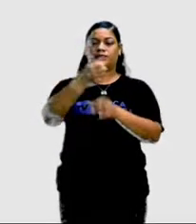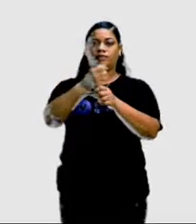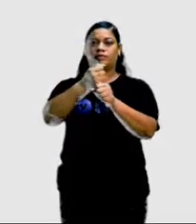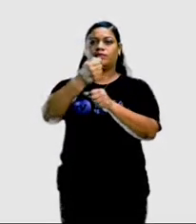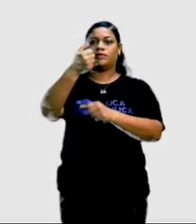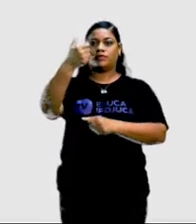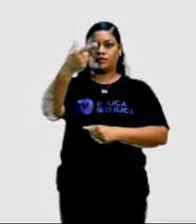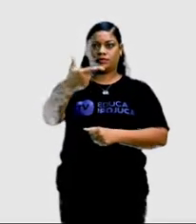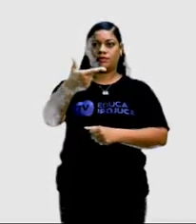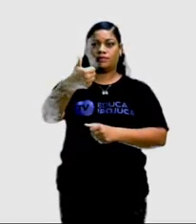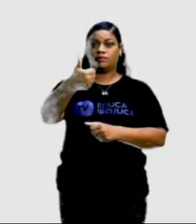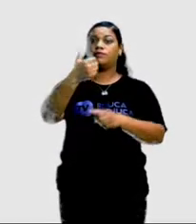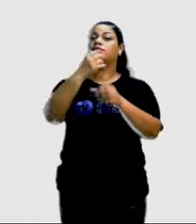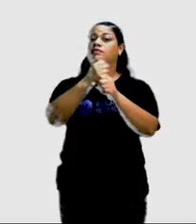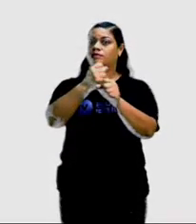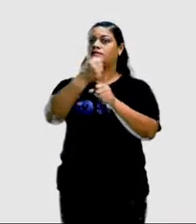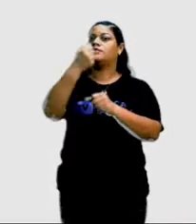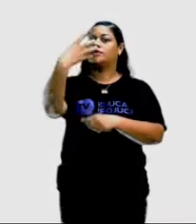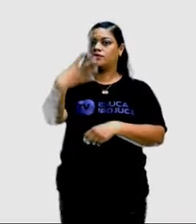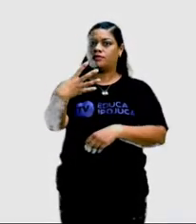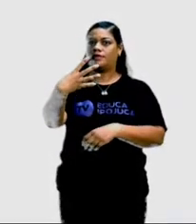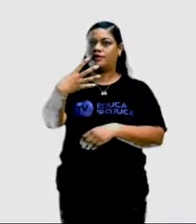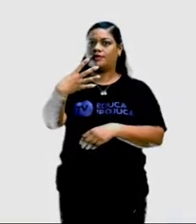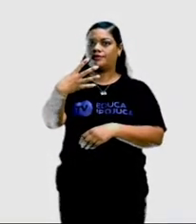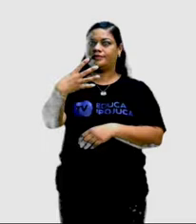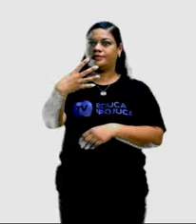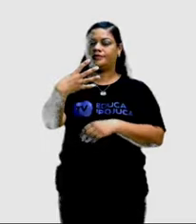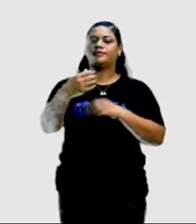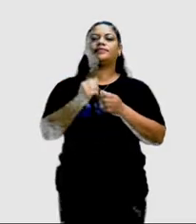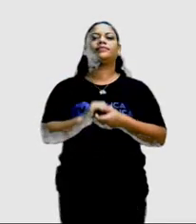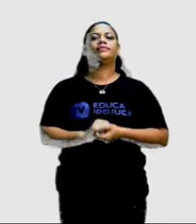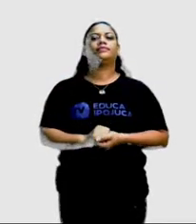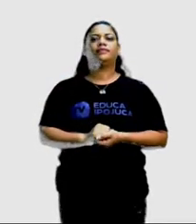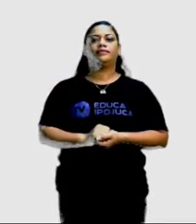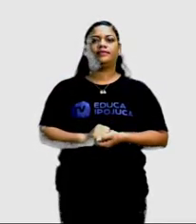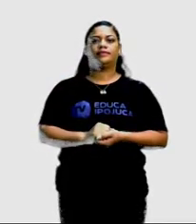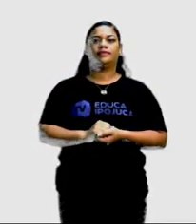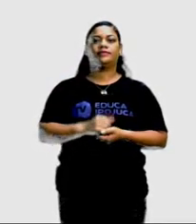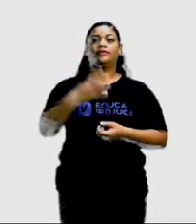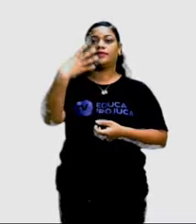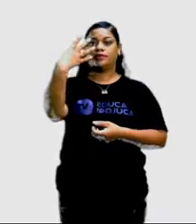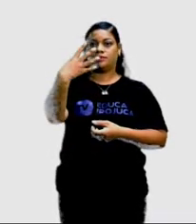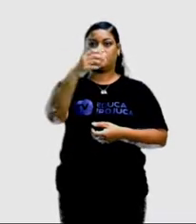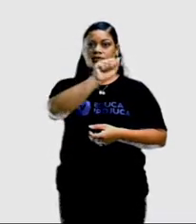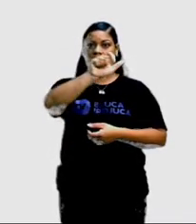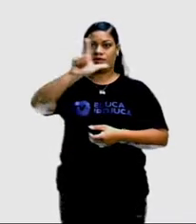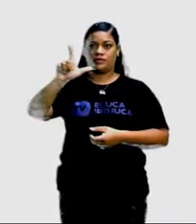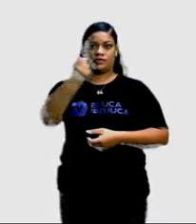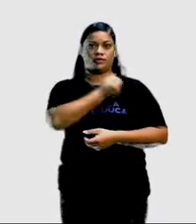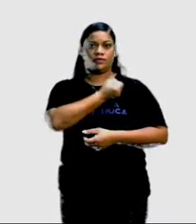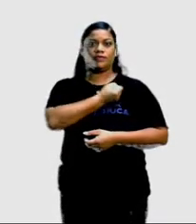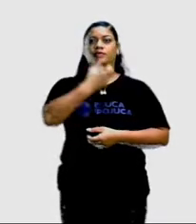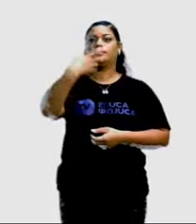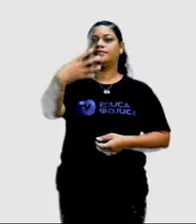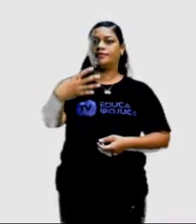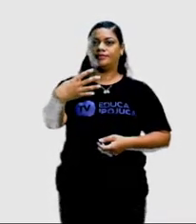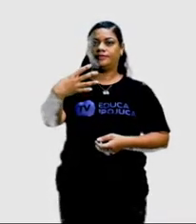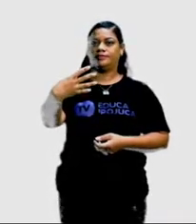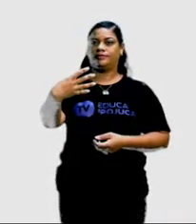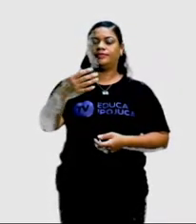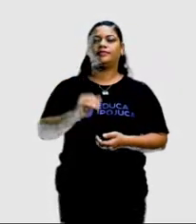2, com mais 1, 3, com mais 1 vai dar 4. 4 argolas azuis, que são 4